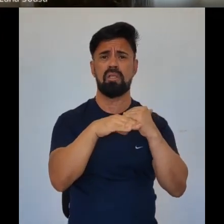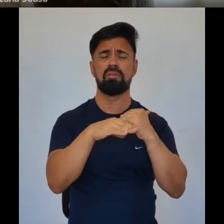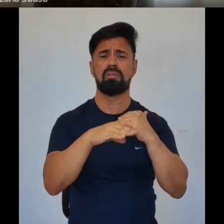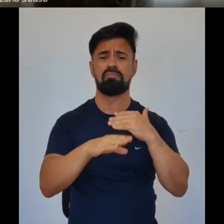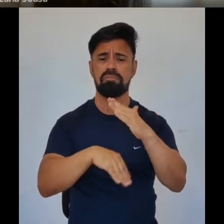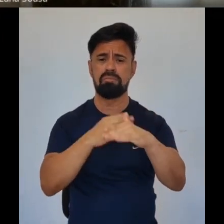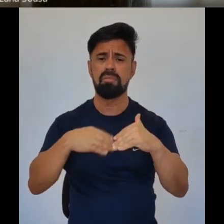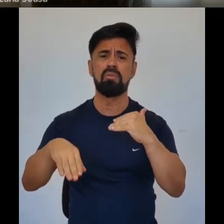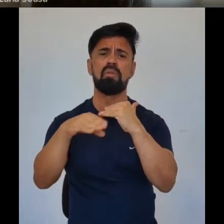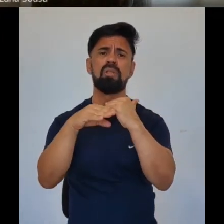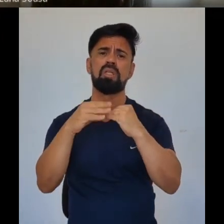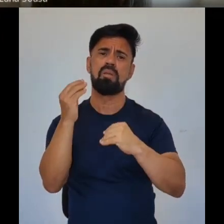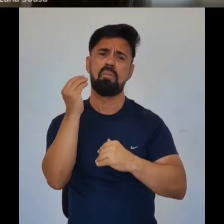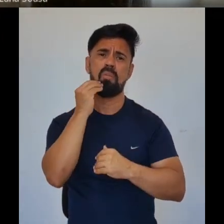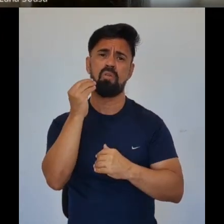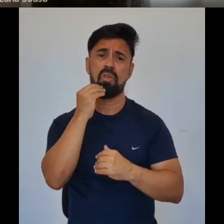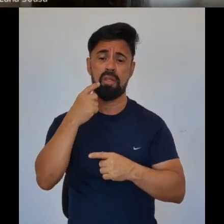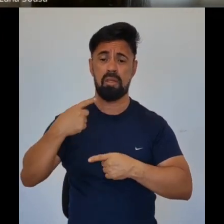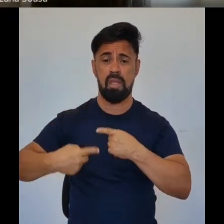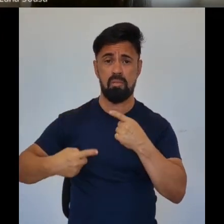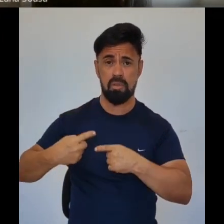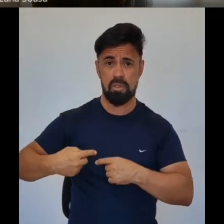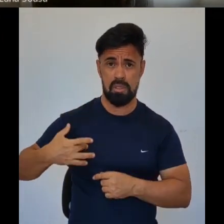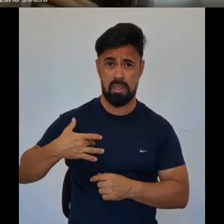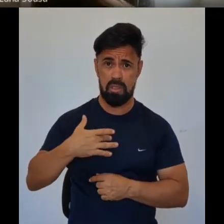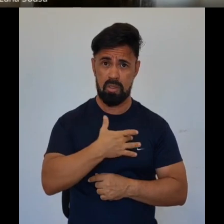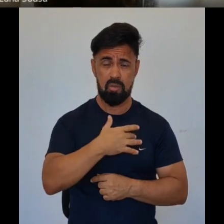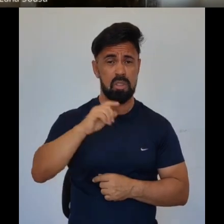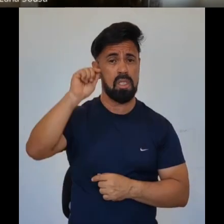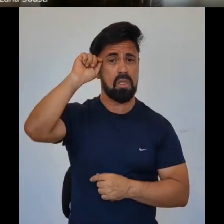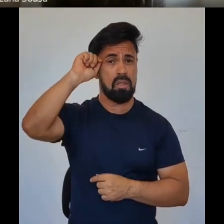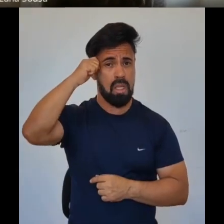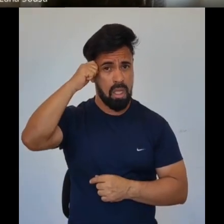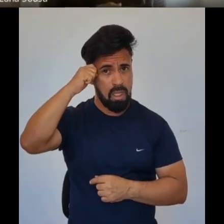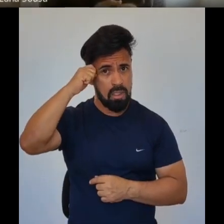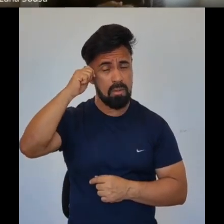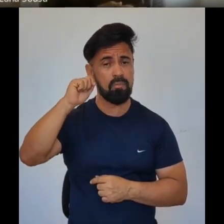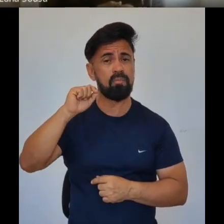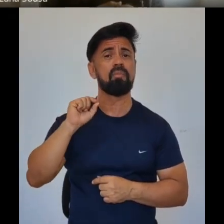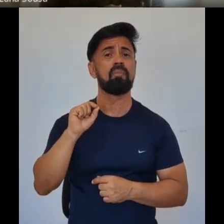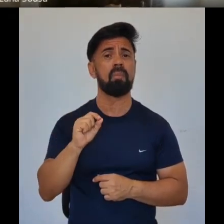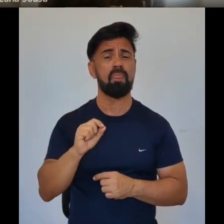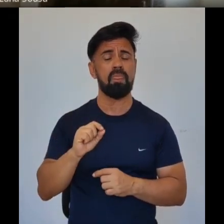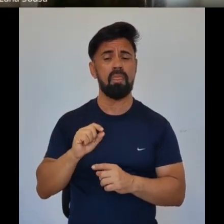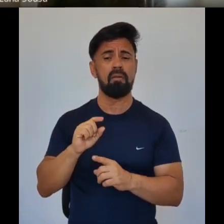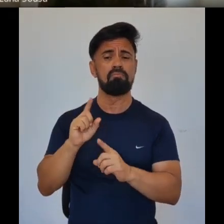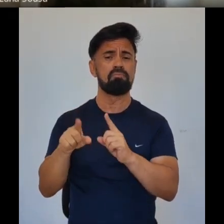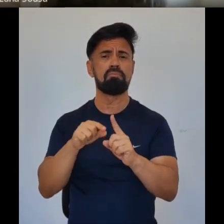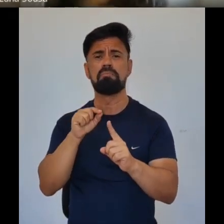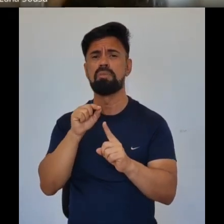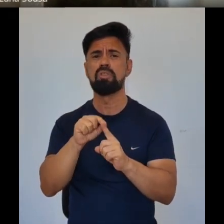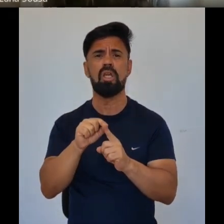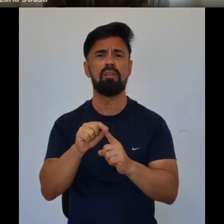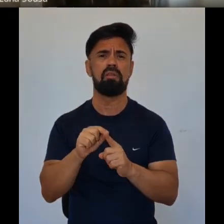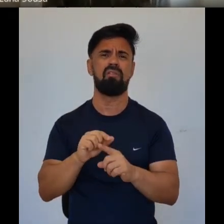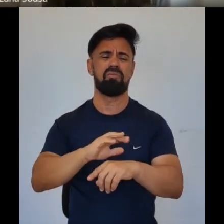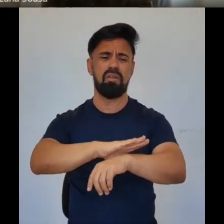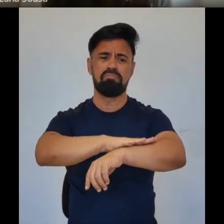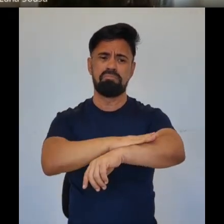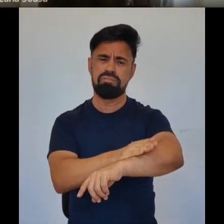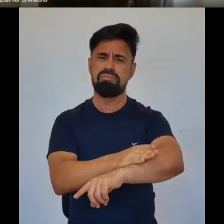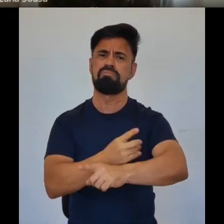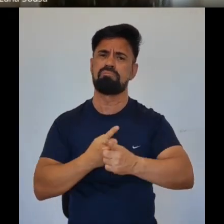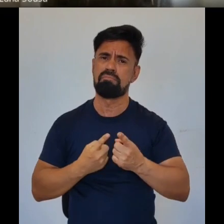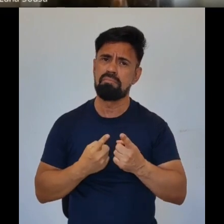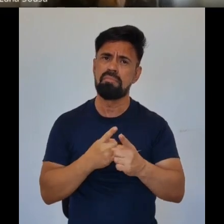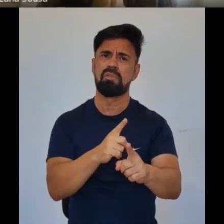necessidades específicas dessas populações mais vulneráveis, para que possamos contribuir para uma igualdade de oportunidades